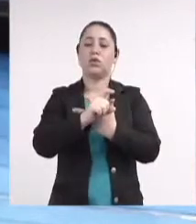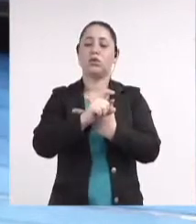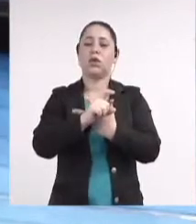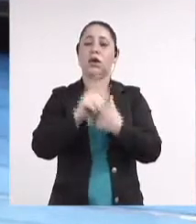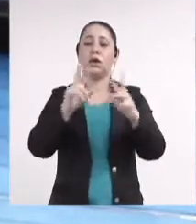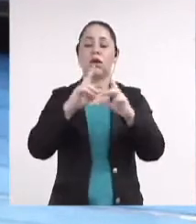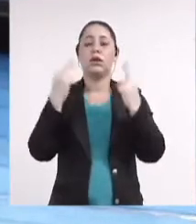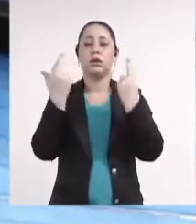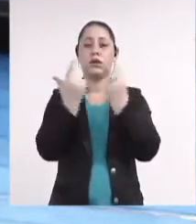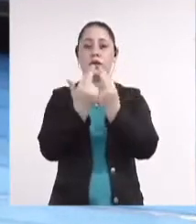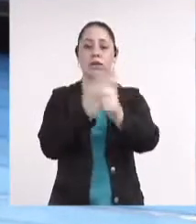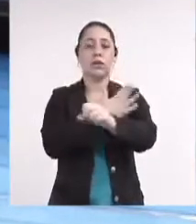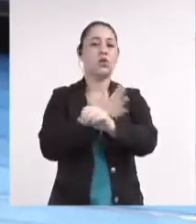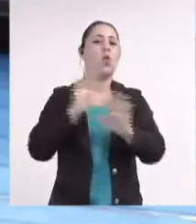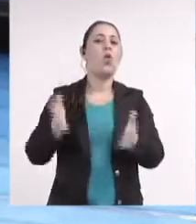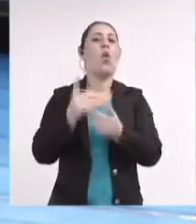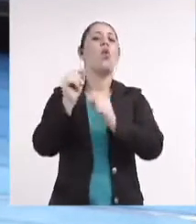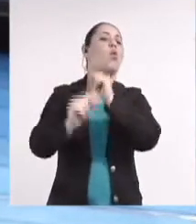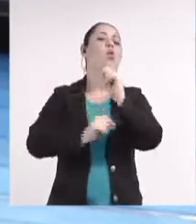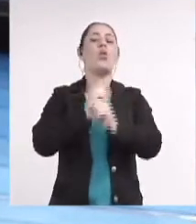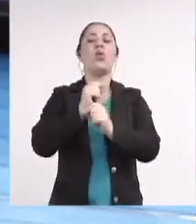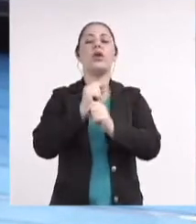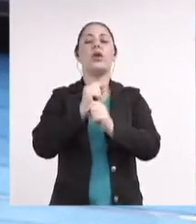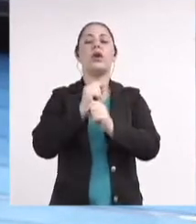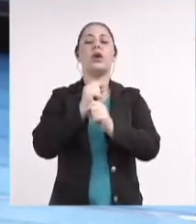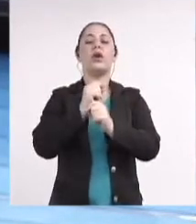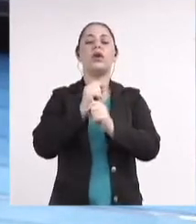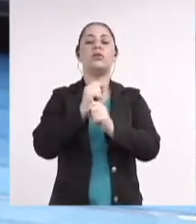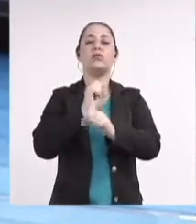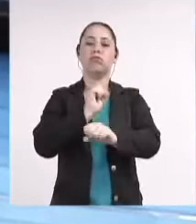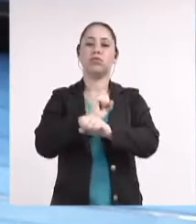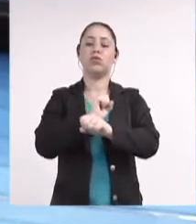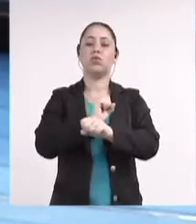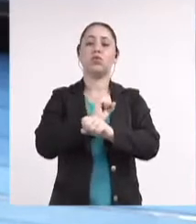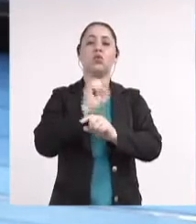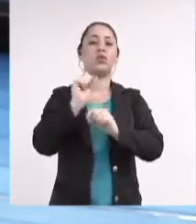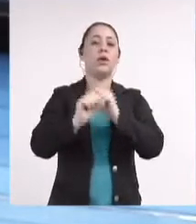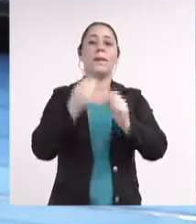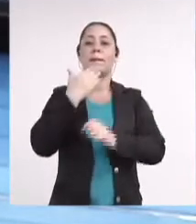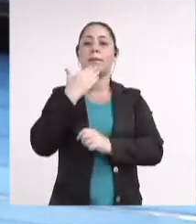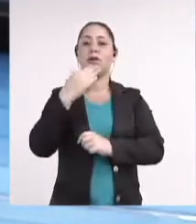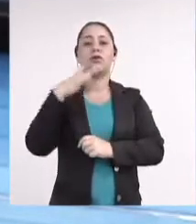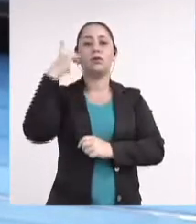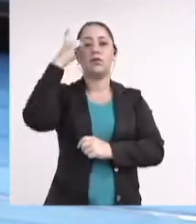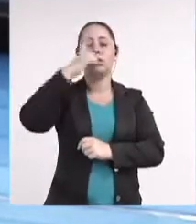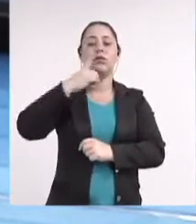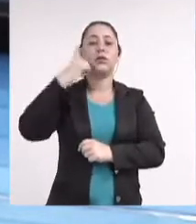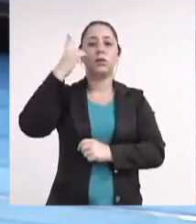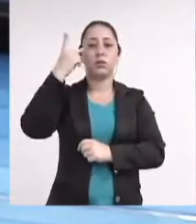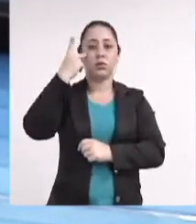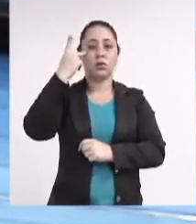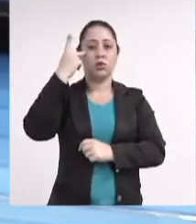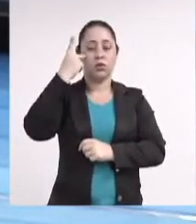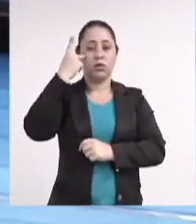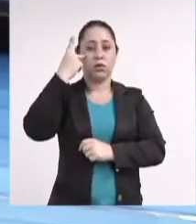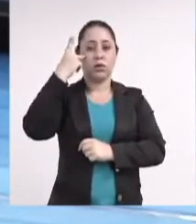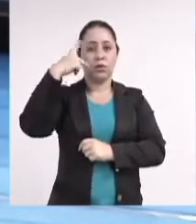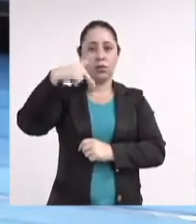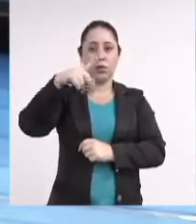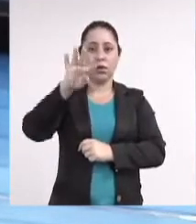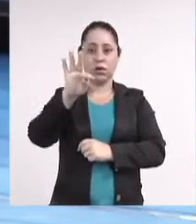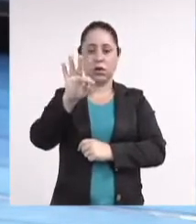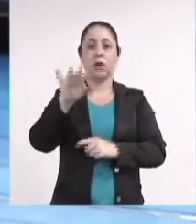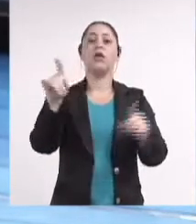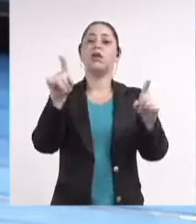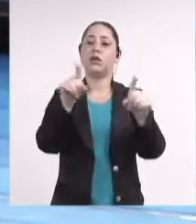foi levantada. Seria o efeito de suspensão, efetivamente. Foi solicitado pelo deputado Pedro Kemp, do PT,